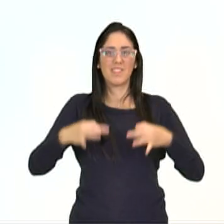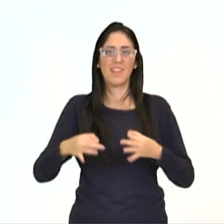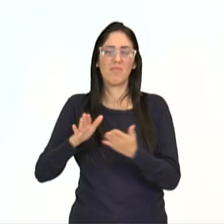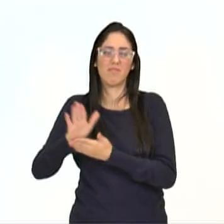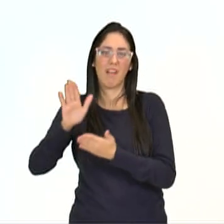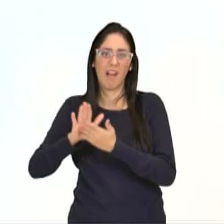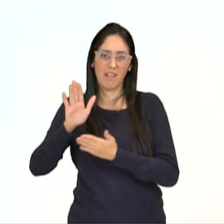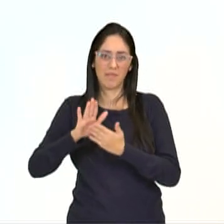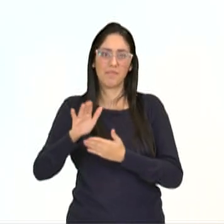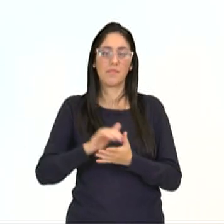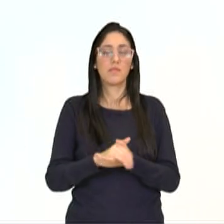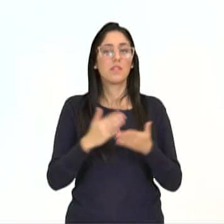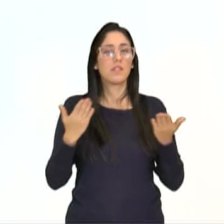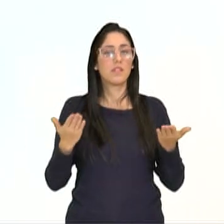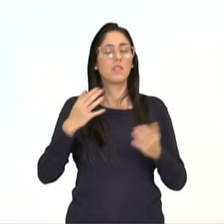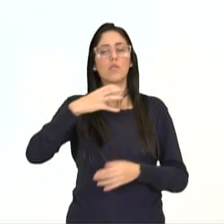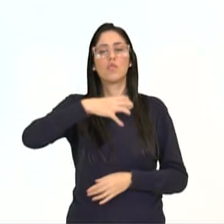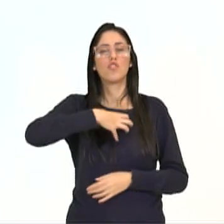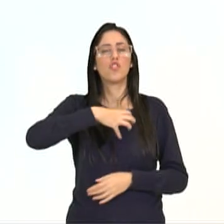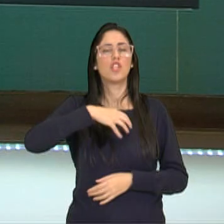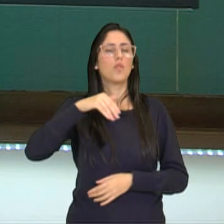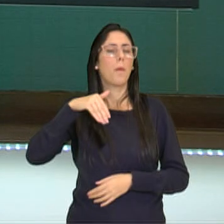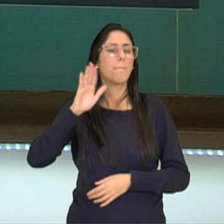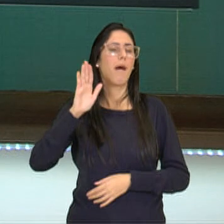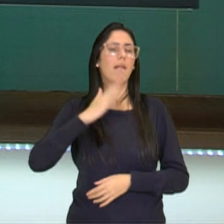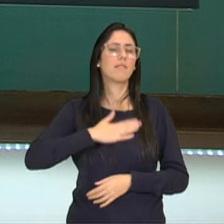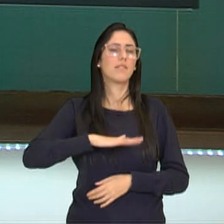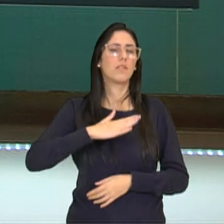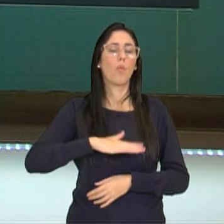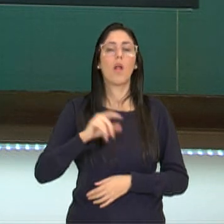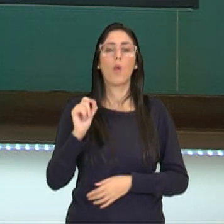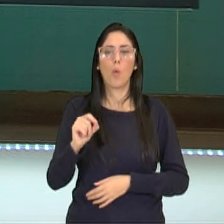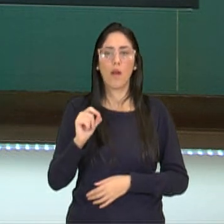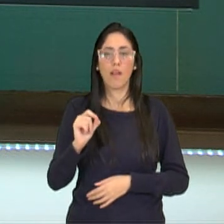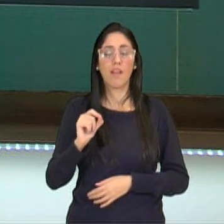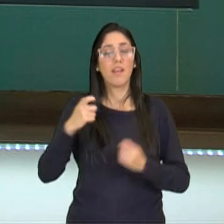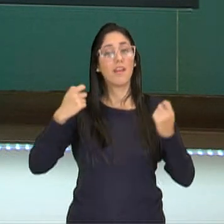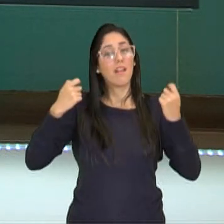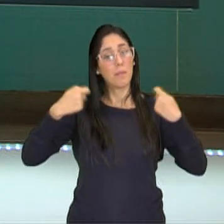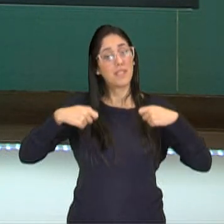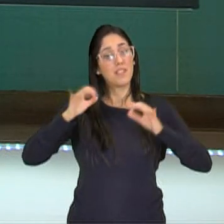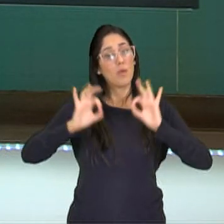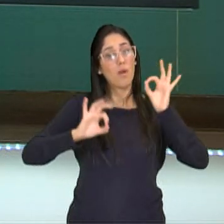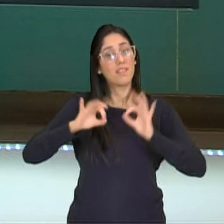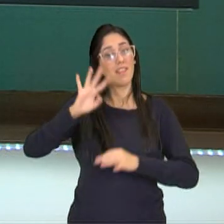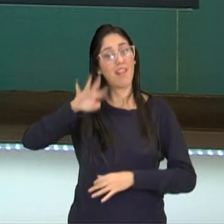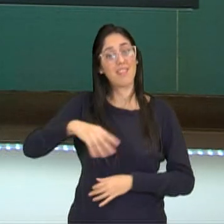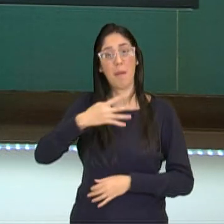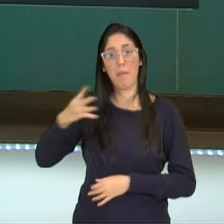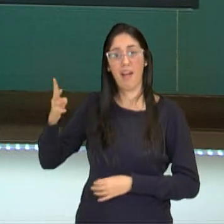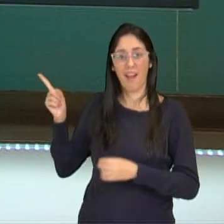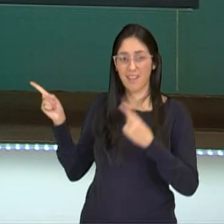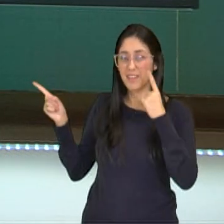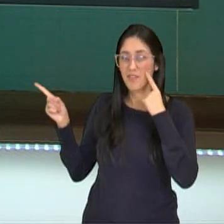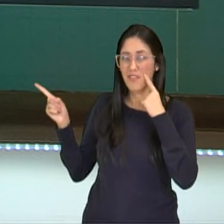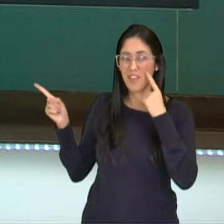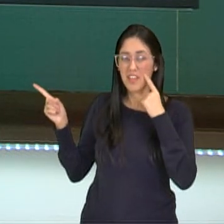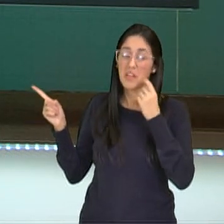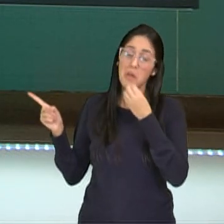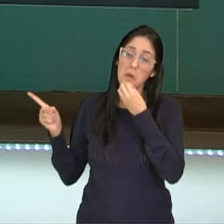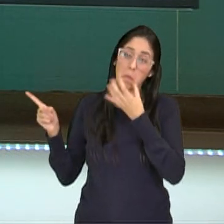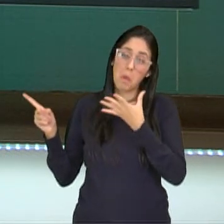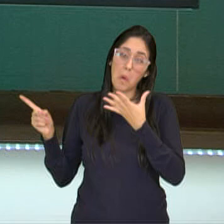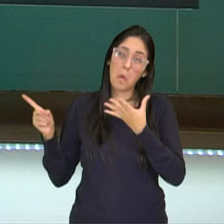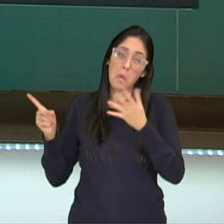maneira mais tranquila de a gente fazer isso é se organizar através de uma tabela, que pode ser começar com uma tabela, depois você pode ir,